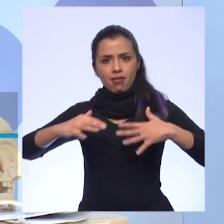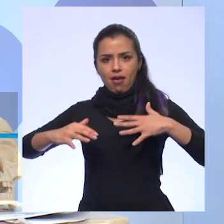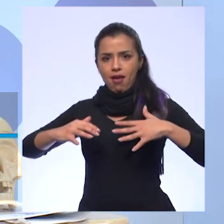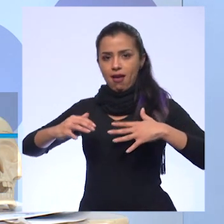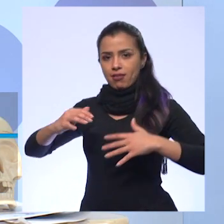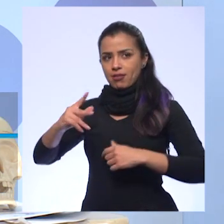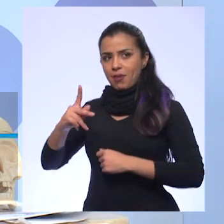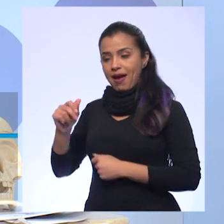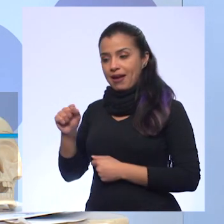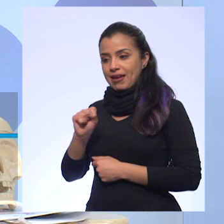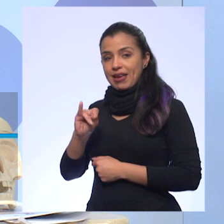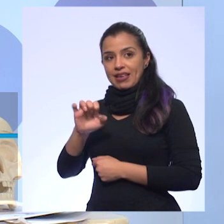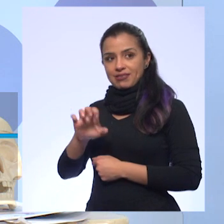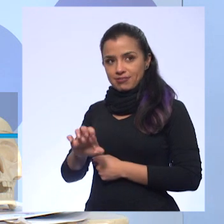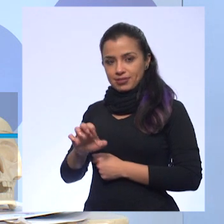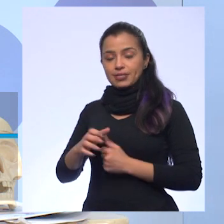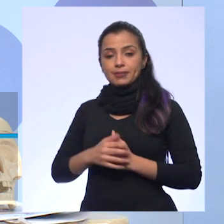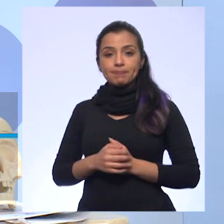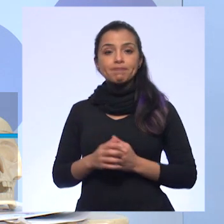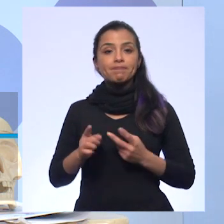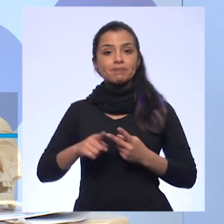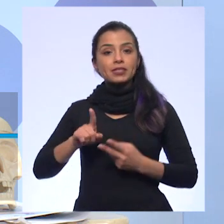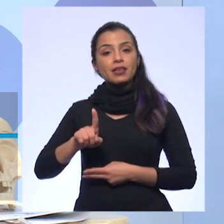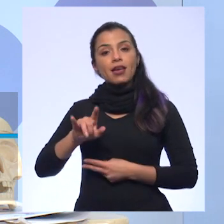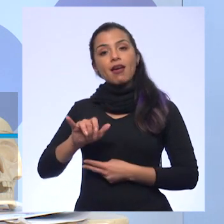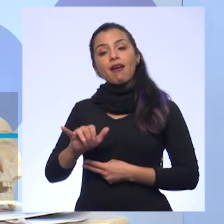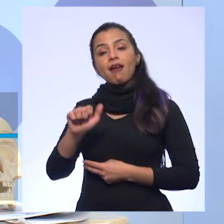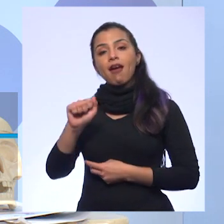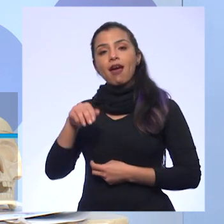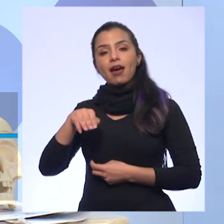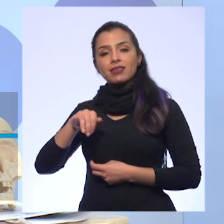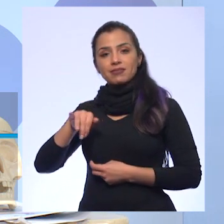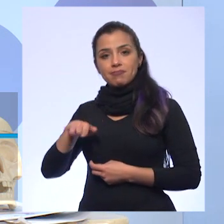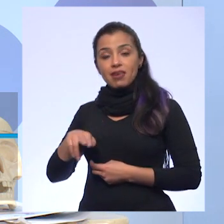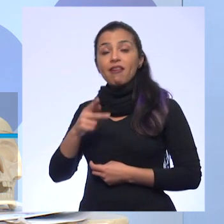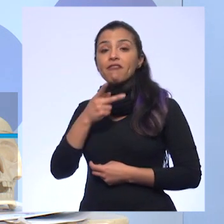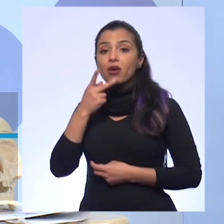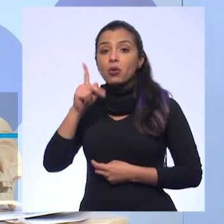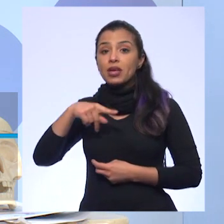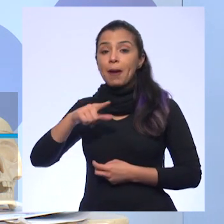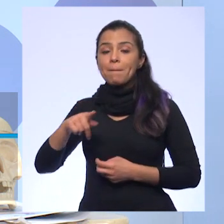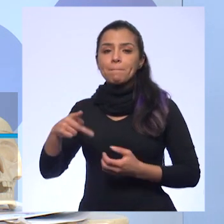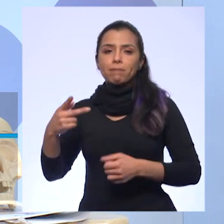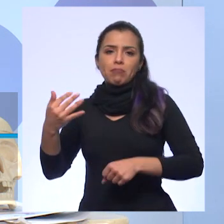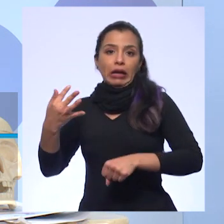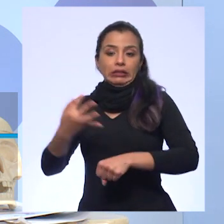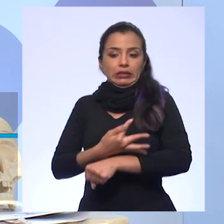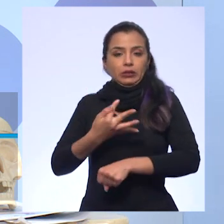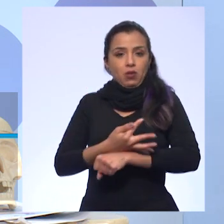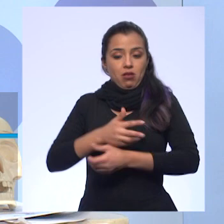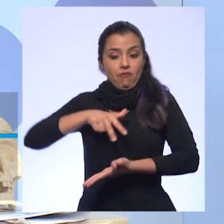Mirey, a Yasmin, para nos sustentar e nos deixar em pé,